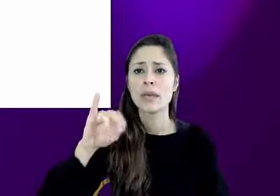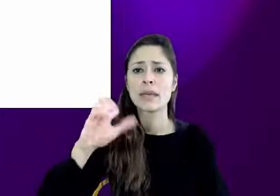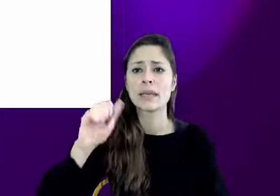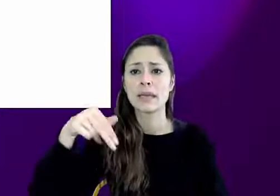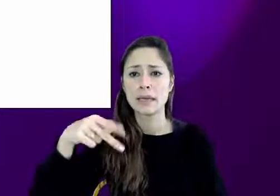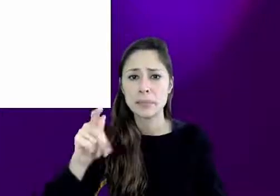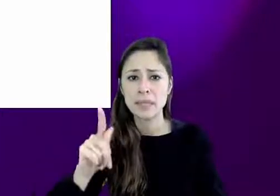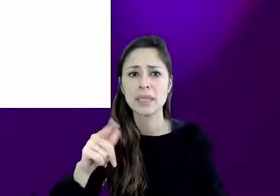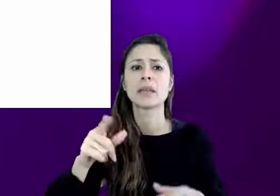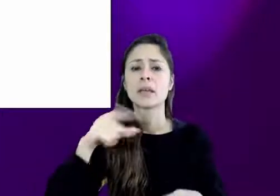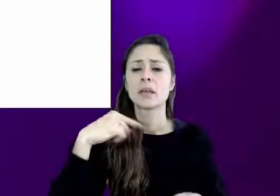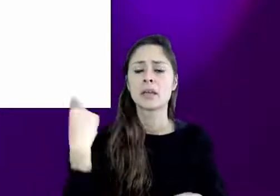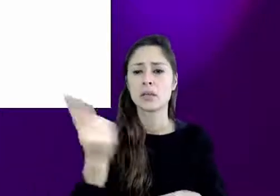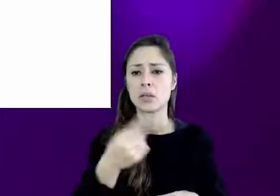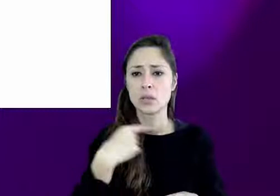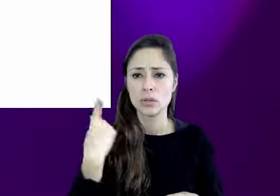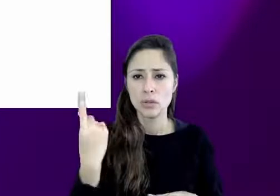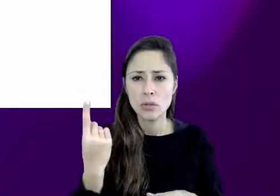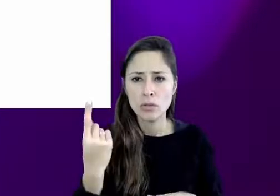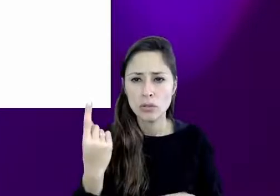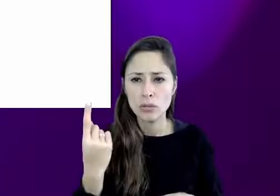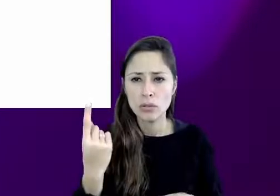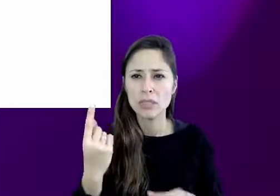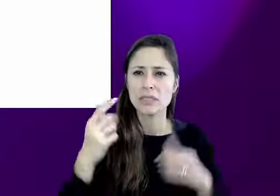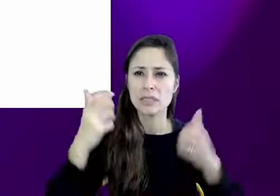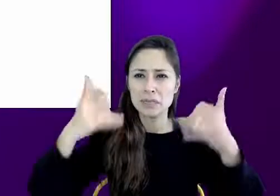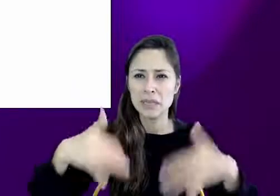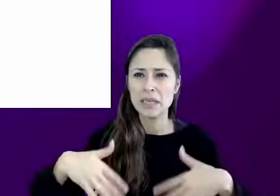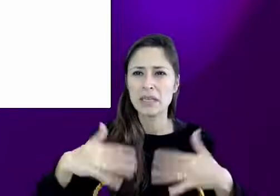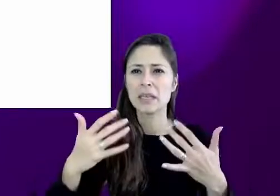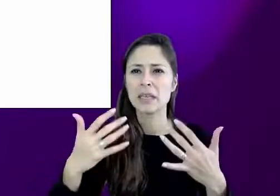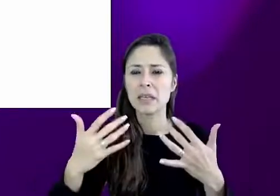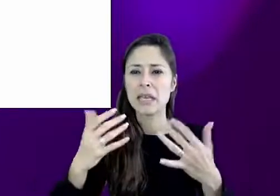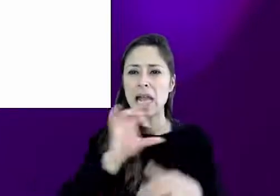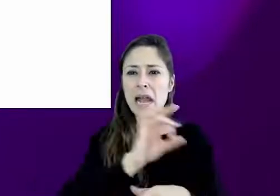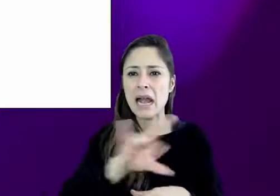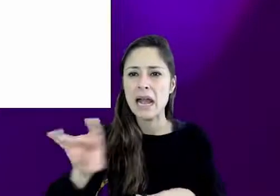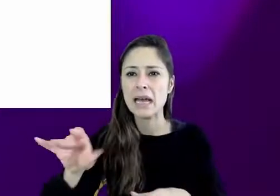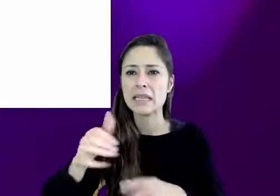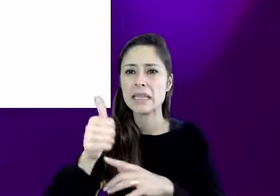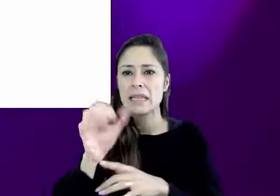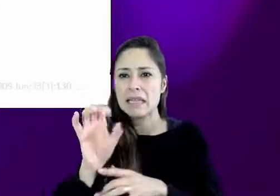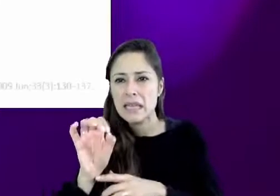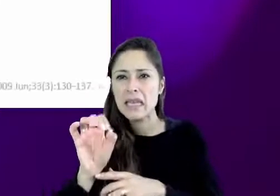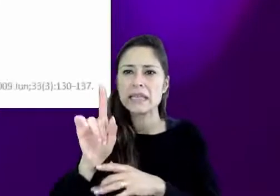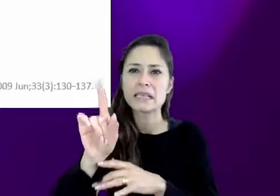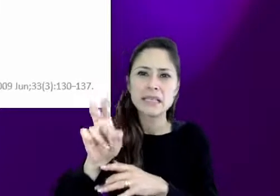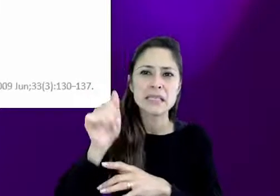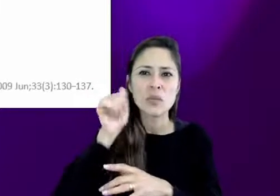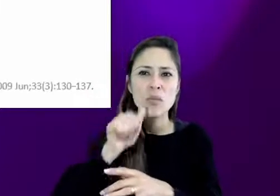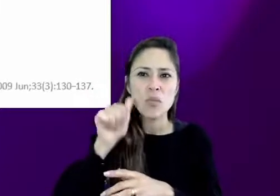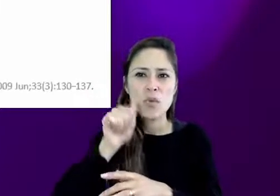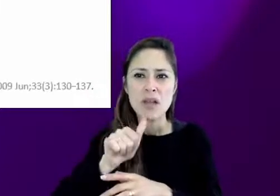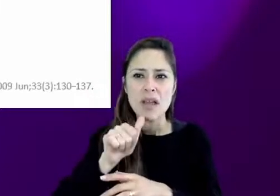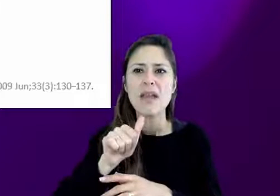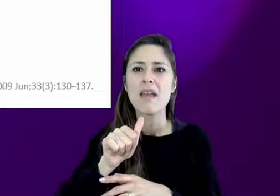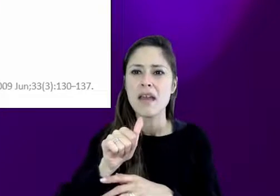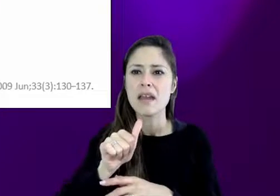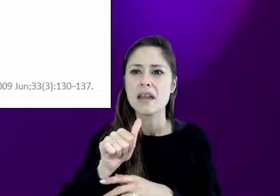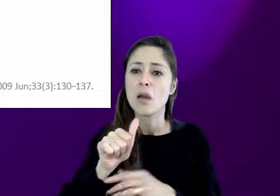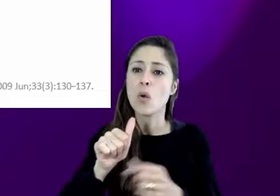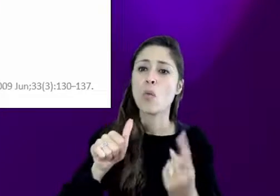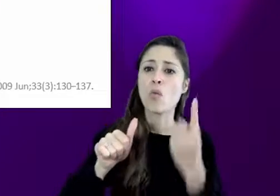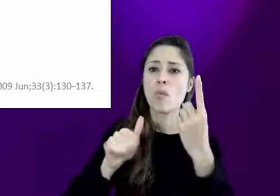o Brasil, eles informam que por cada mulher que morre, 10 a 15 quase morrem. É preciso também tornar bastante